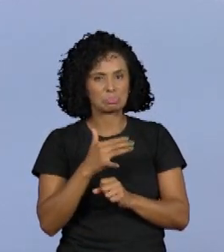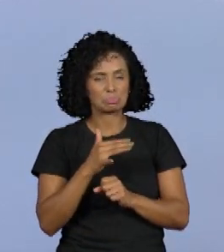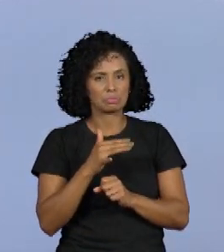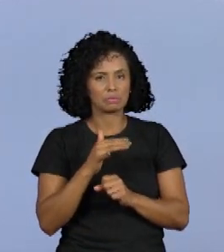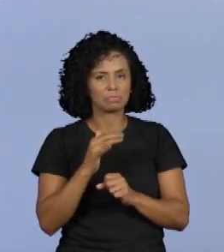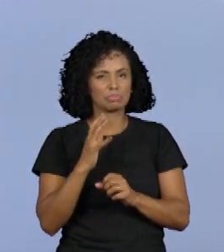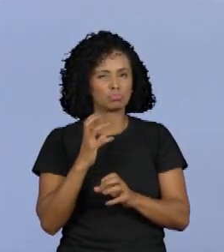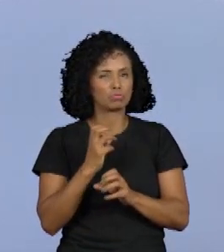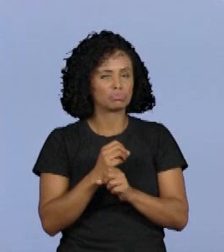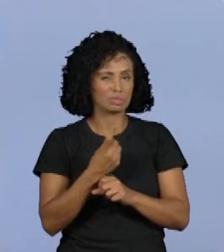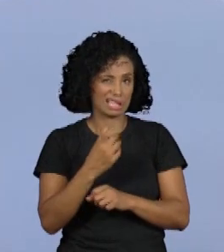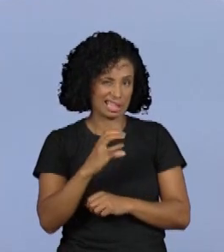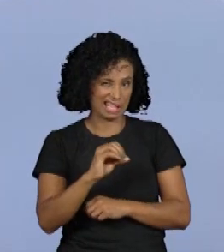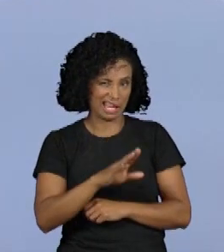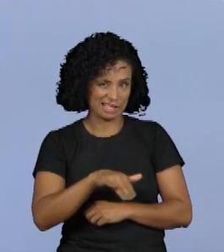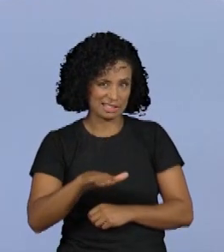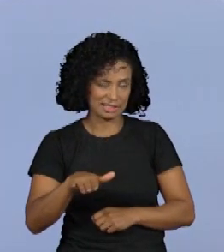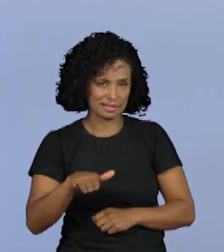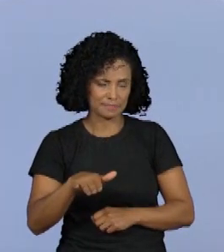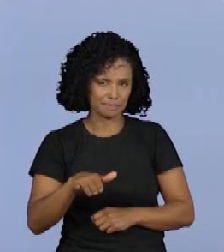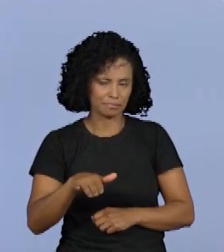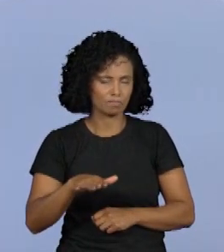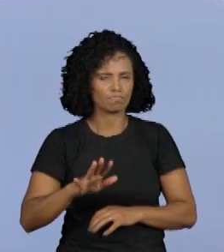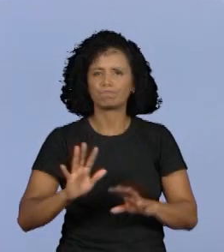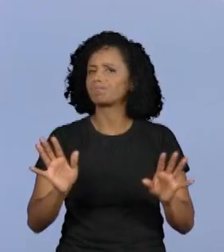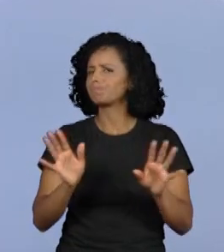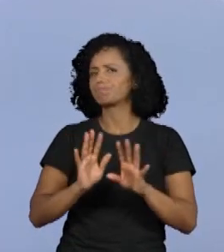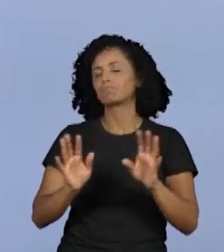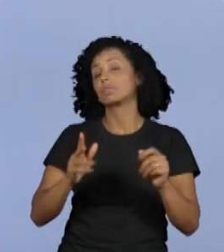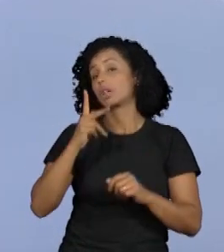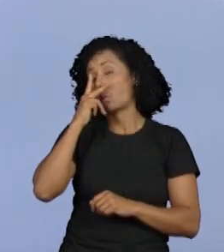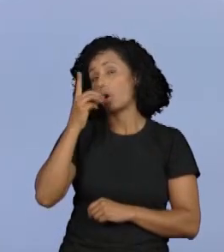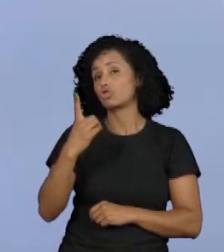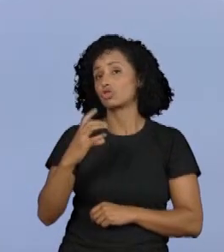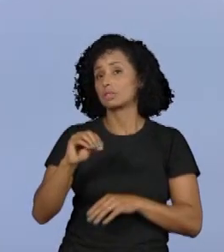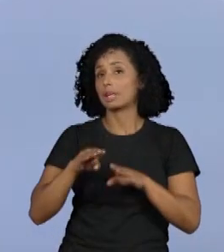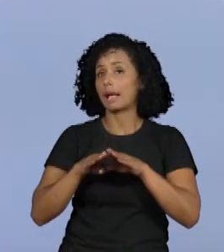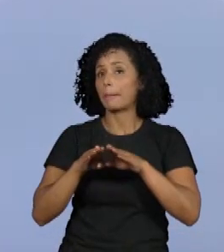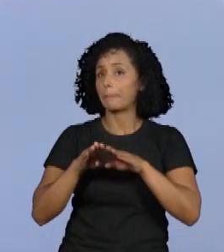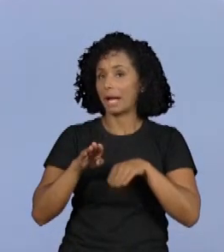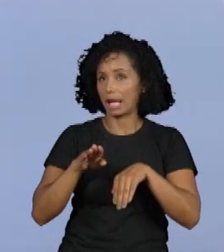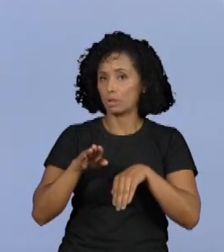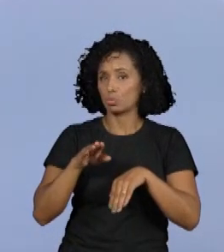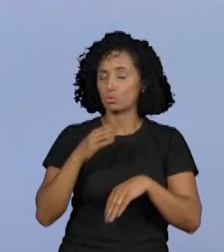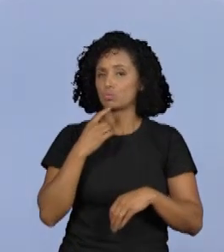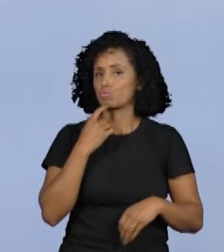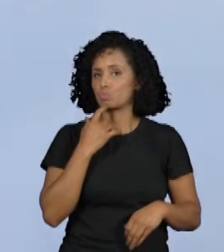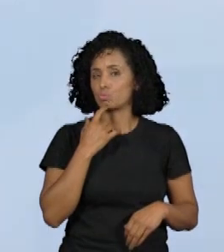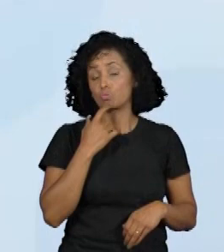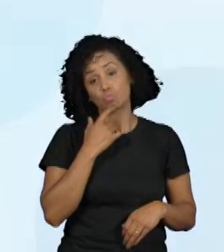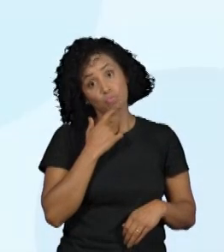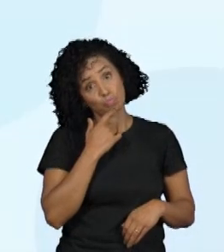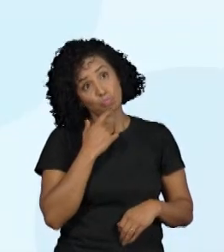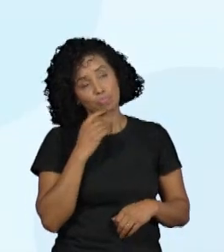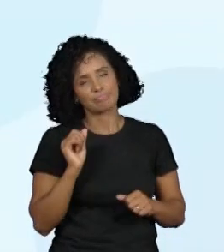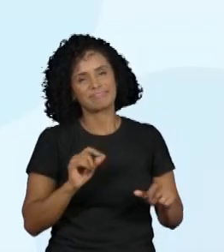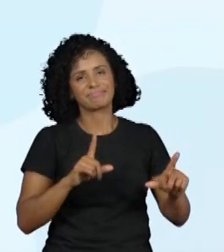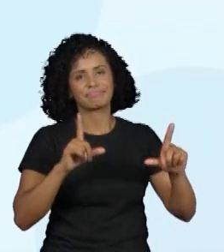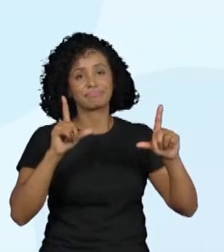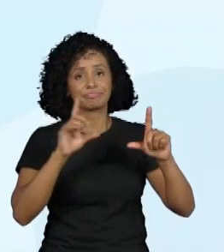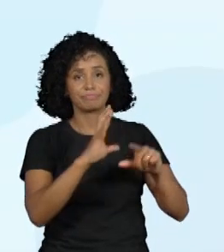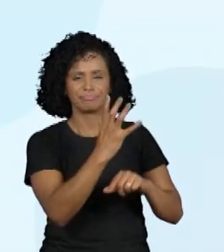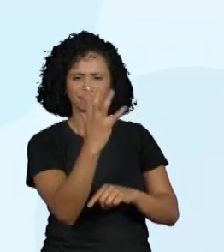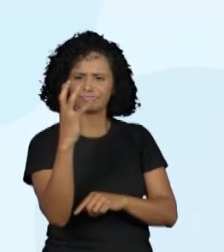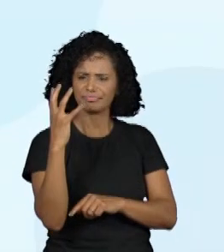10 crianças. Eu acho que tem menos de 10. Será que tem menos de 10? Vamos ver então. Bom, e se